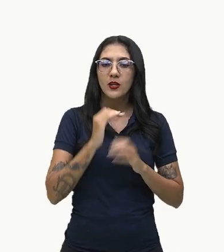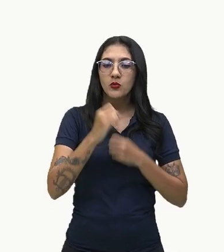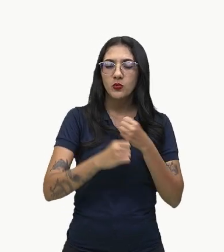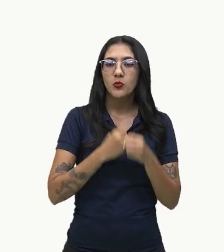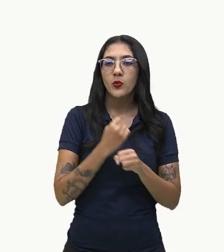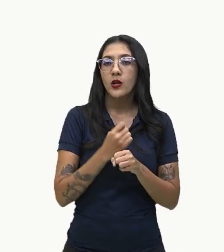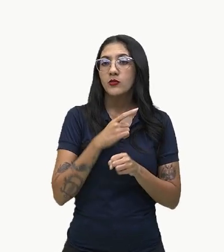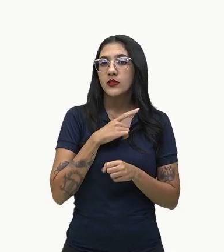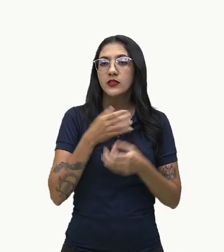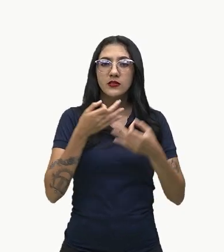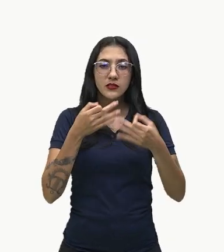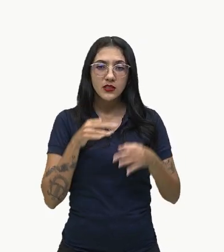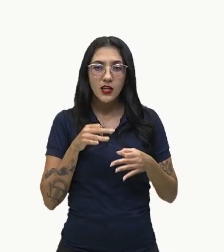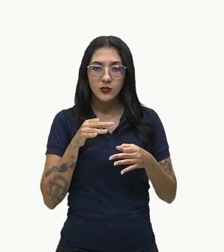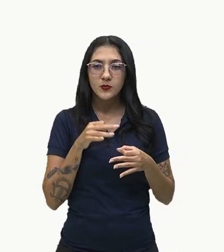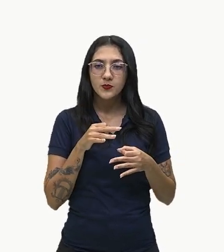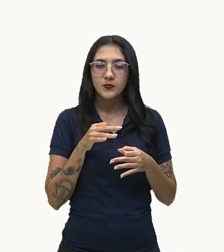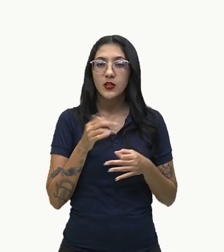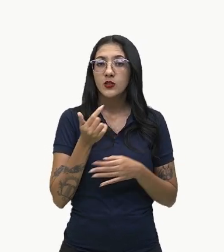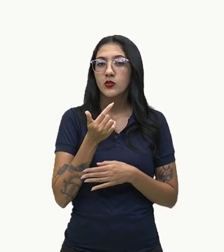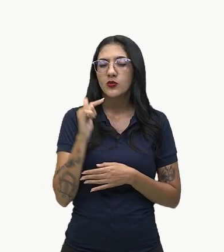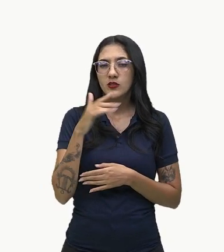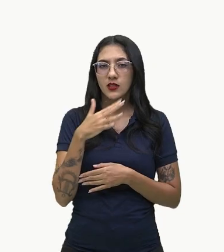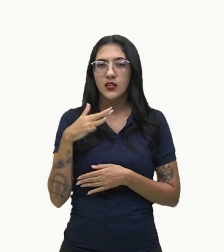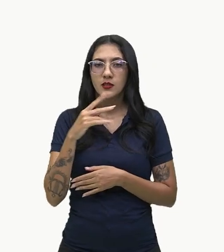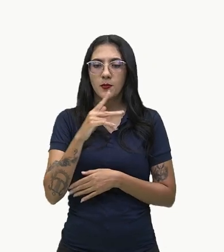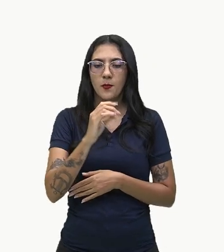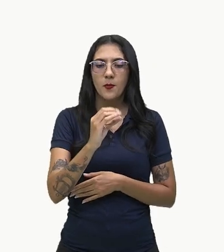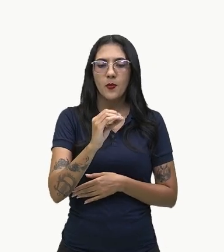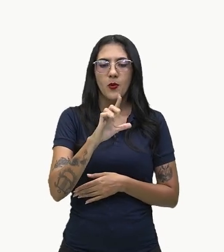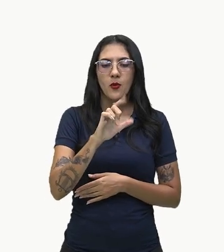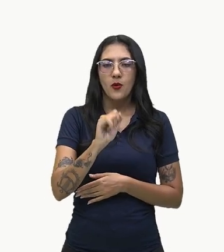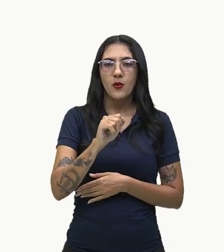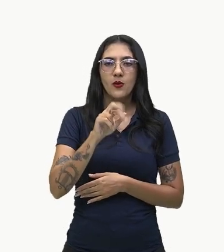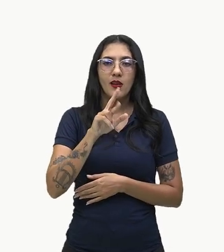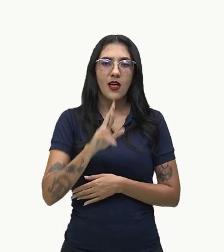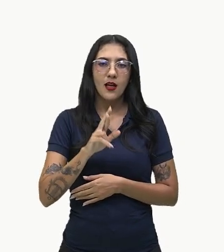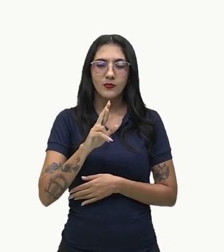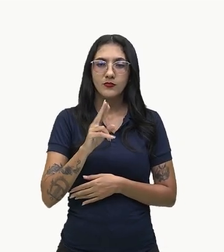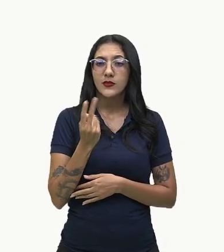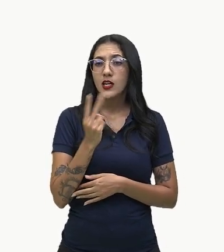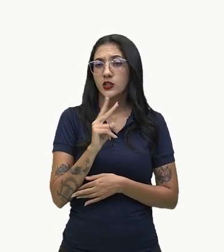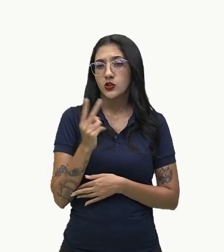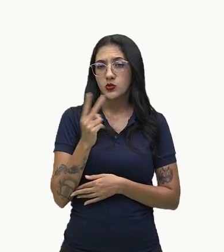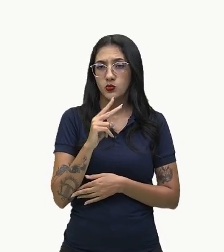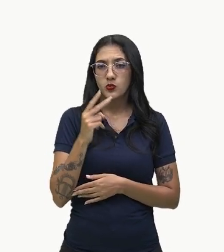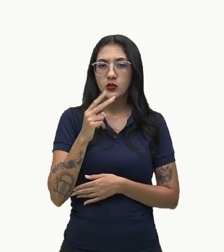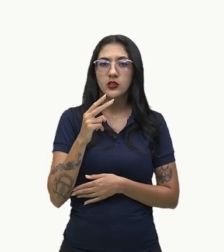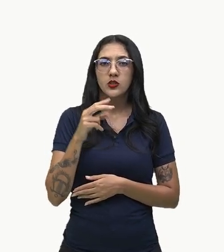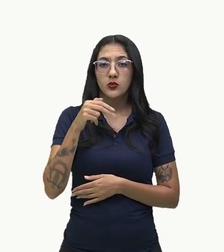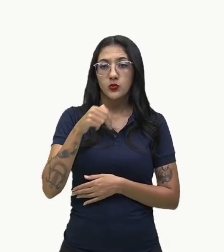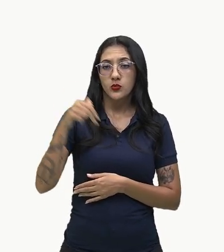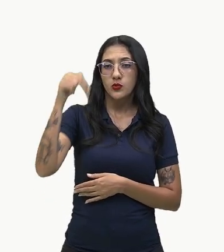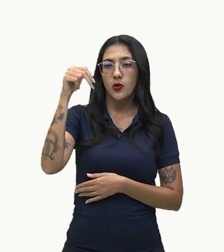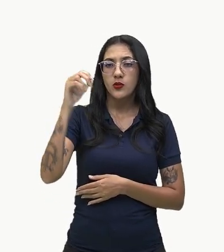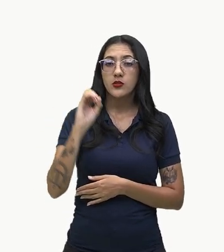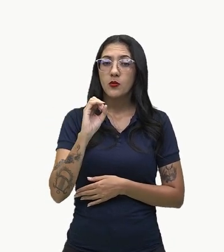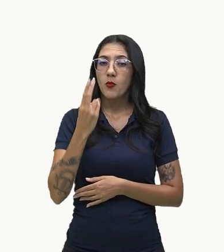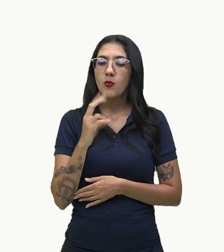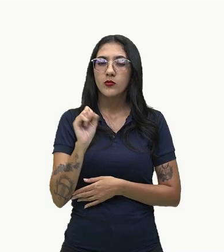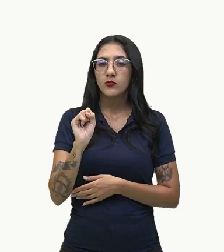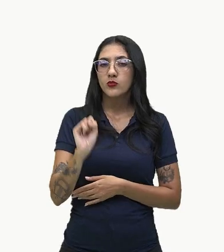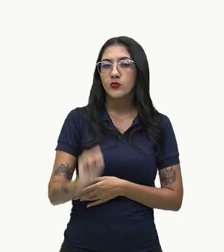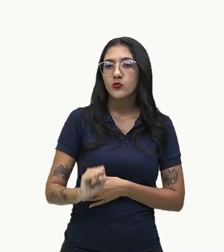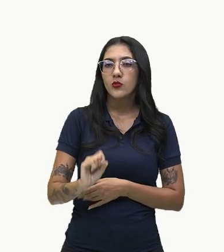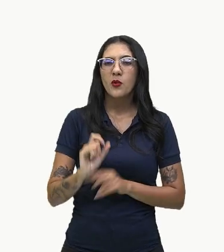marcantes. E nas zonas polares, tanto a zona polar ártica quanto a zona polar antártica, são as